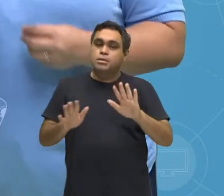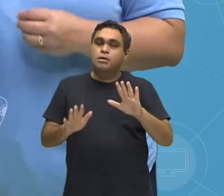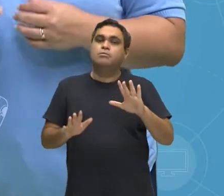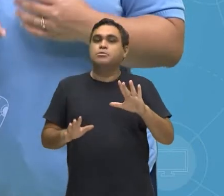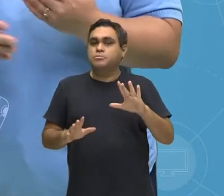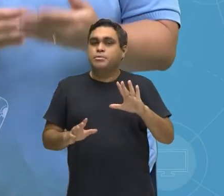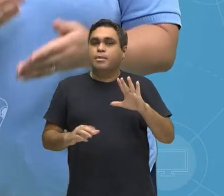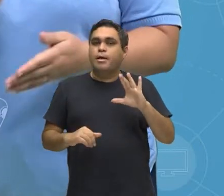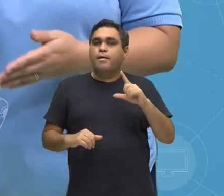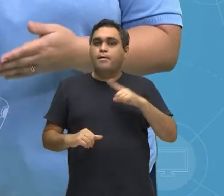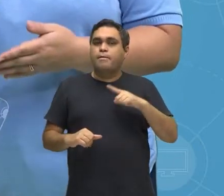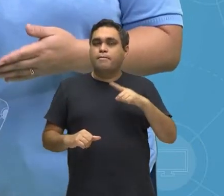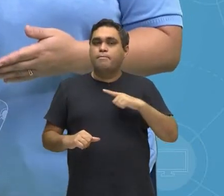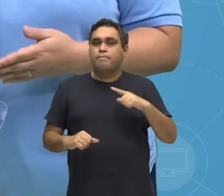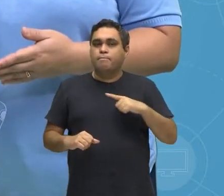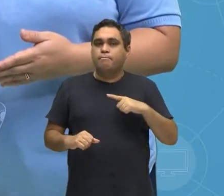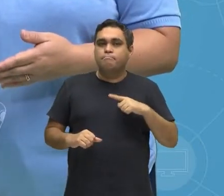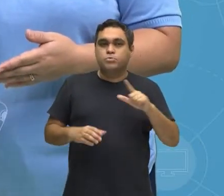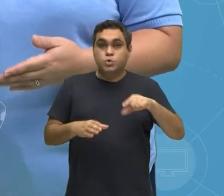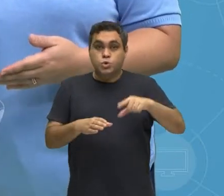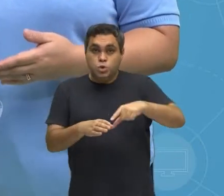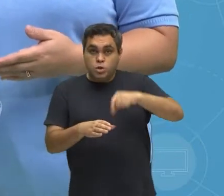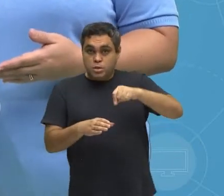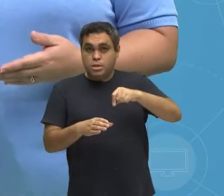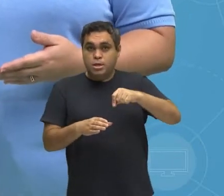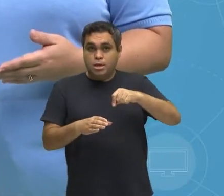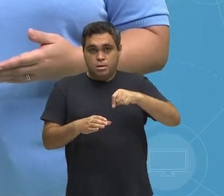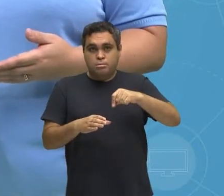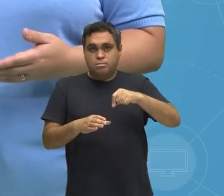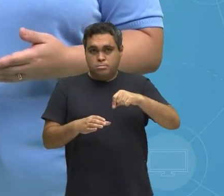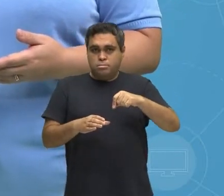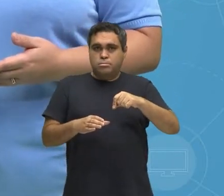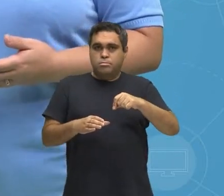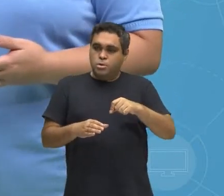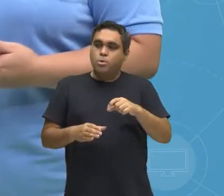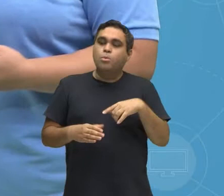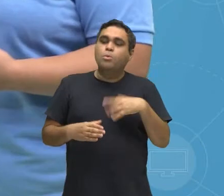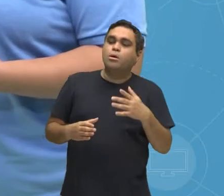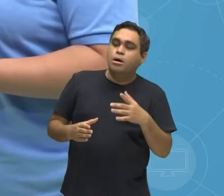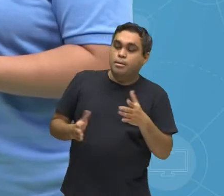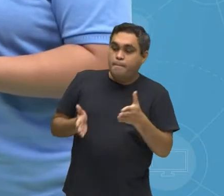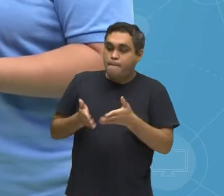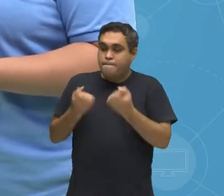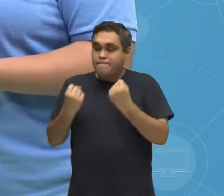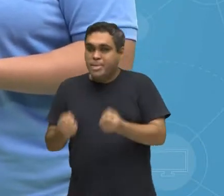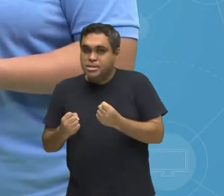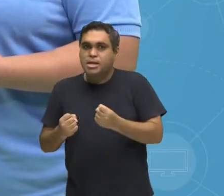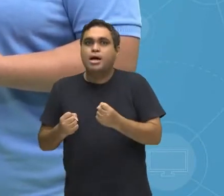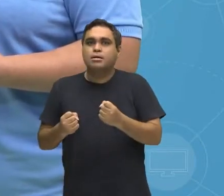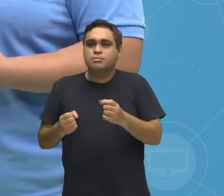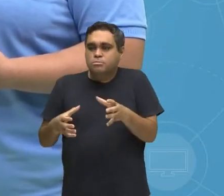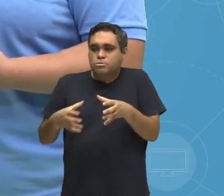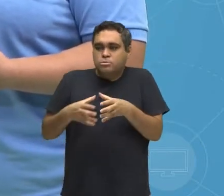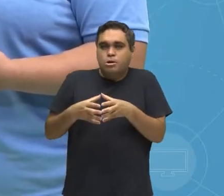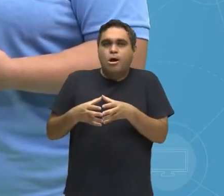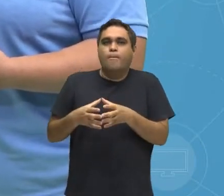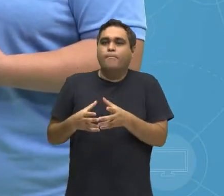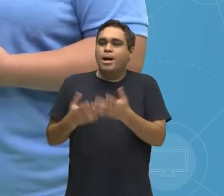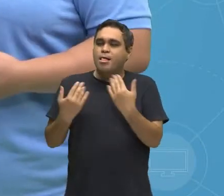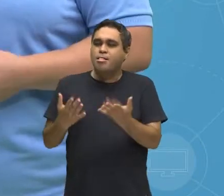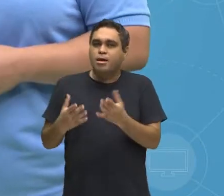essa questão do sorteio, para que ninguém se sinta prejudicado, certo? Então, essa aqui é